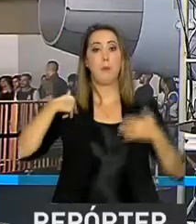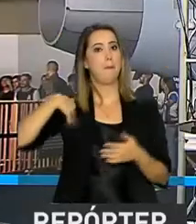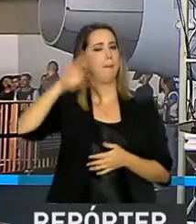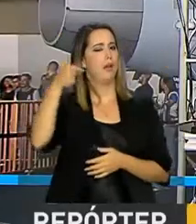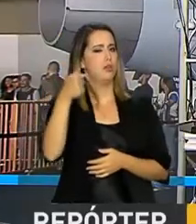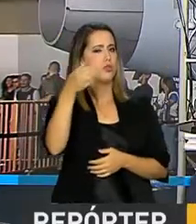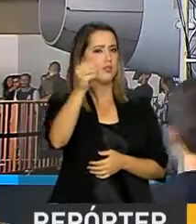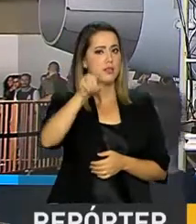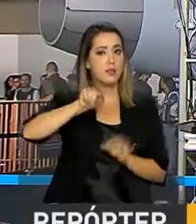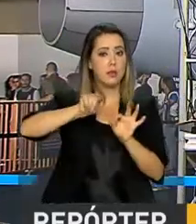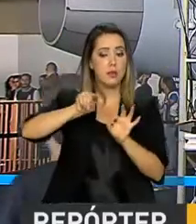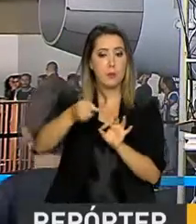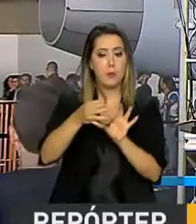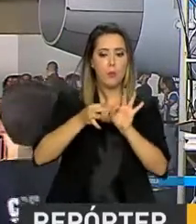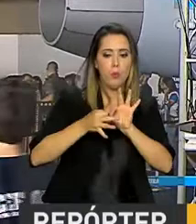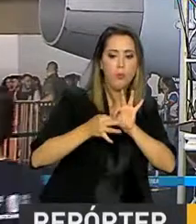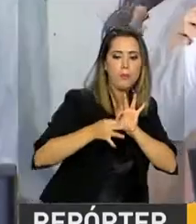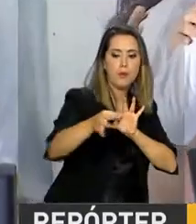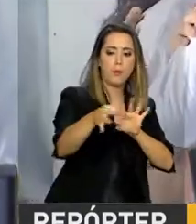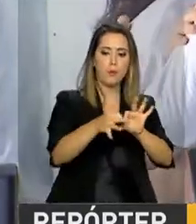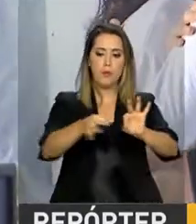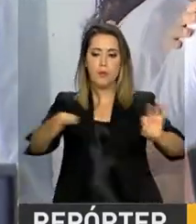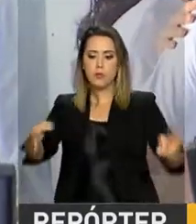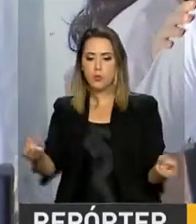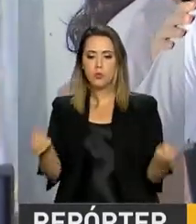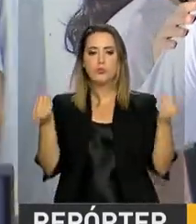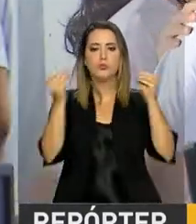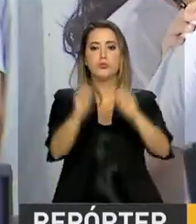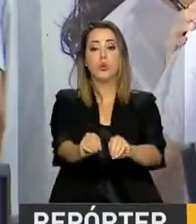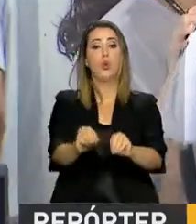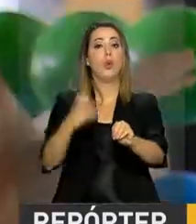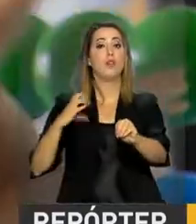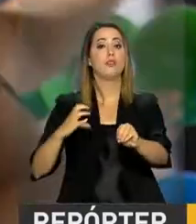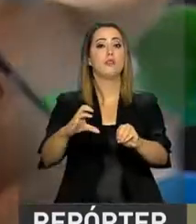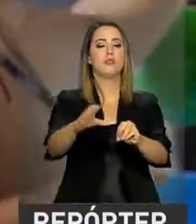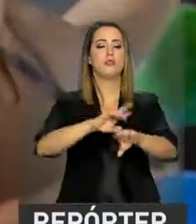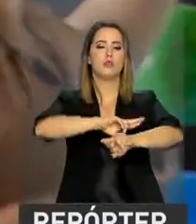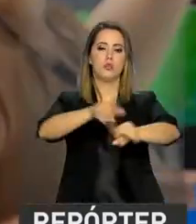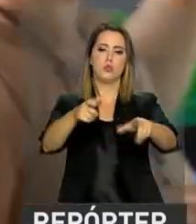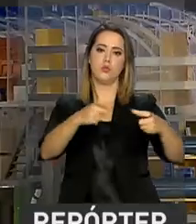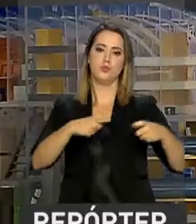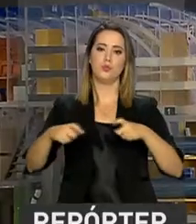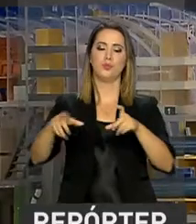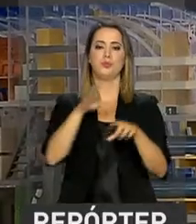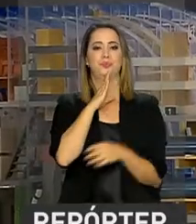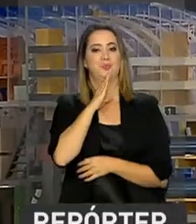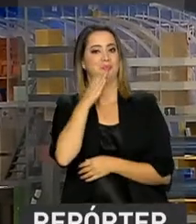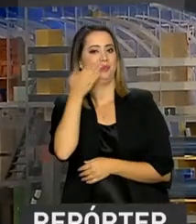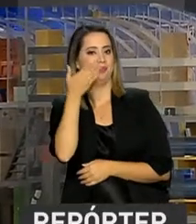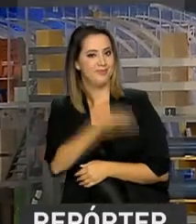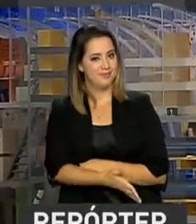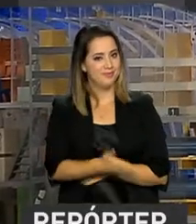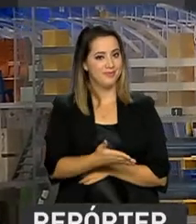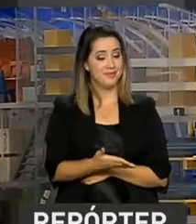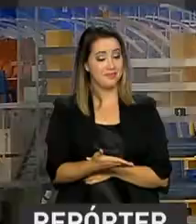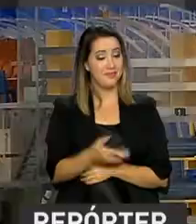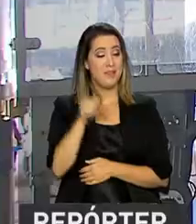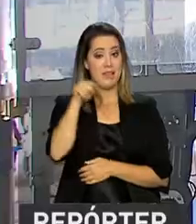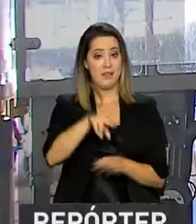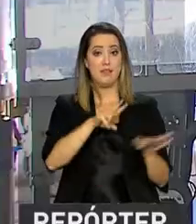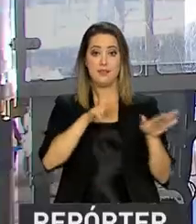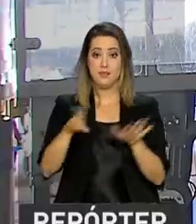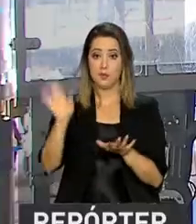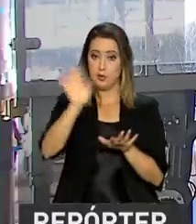metros quadrados de ciência, aplicada nas mais diversas áreas do conhecimento. Na Semana Nacional de Ciência